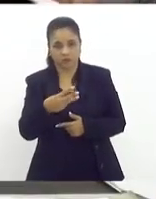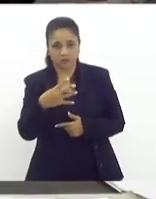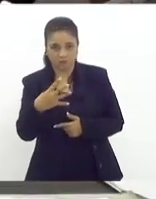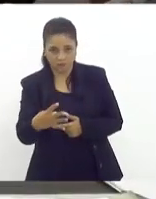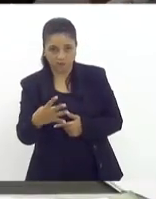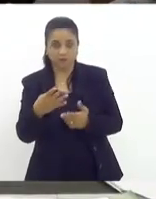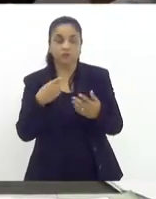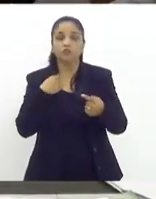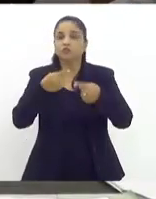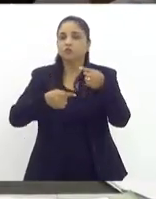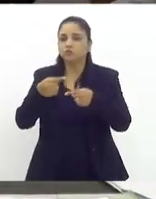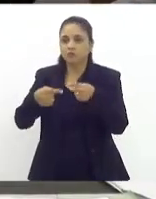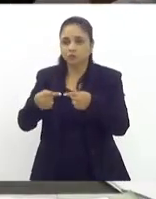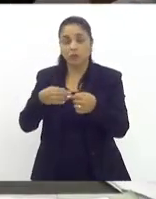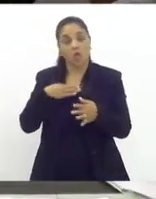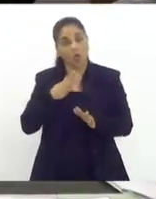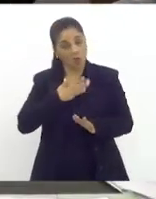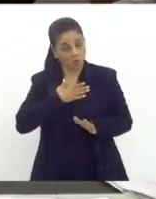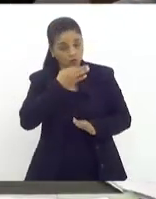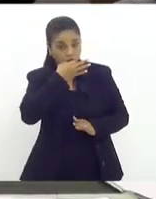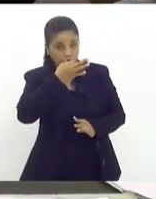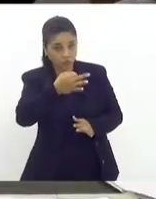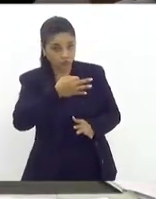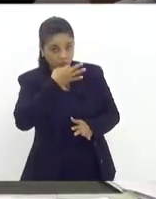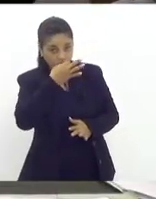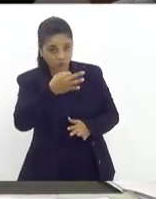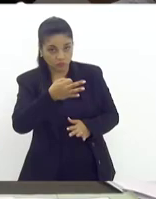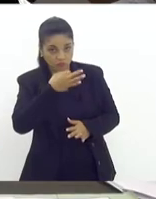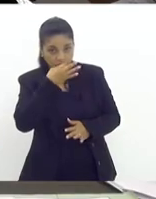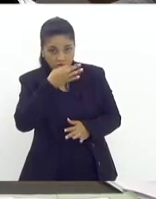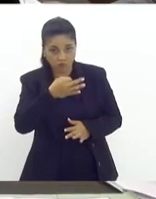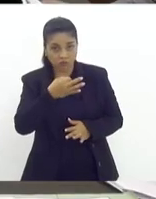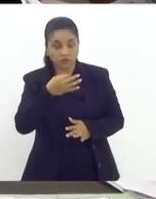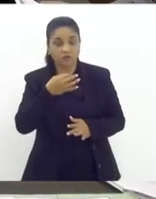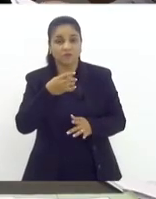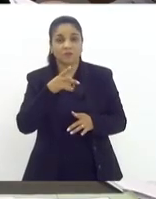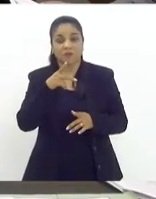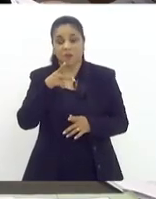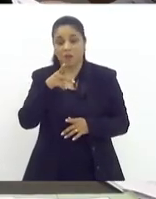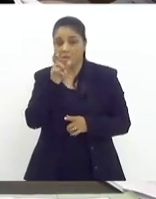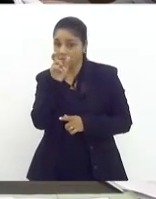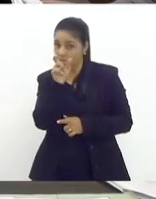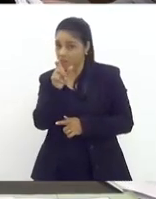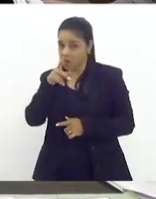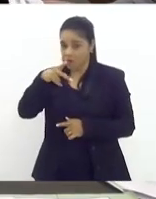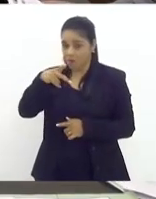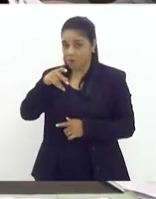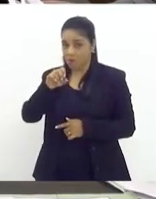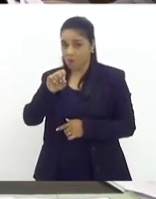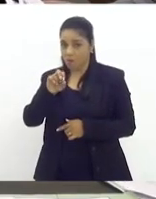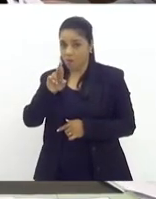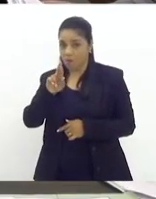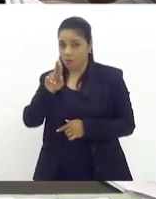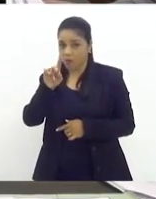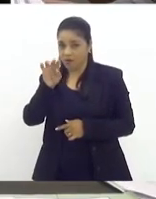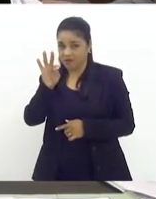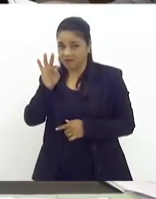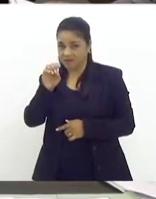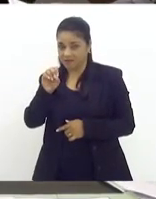só sugerir ao deputado, para a palavra portadores, ver se a gente pode atualizar para pessoa,